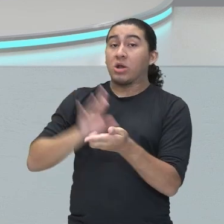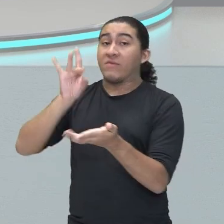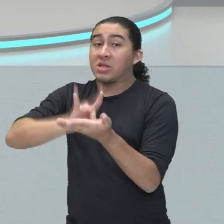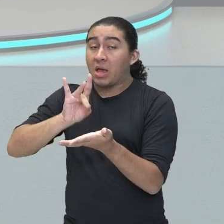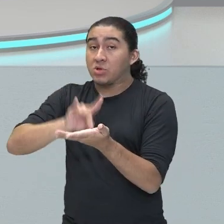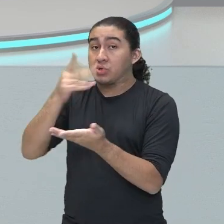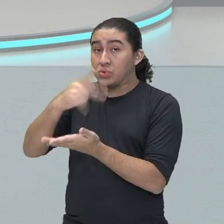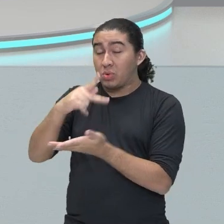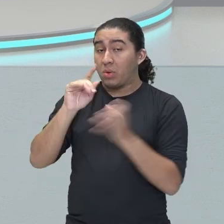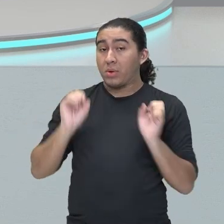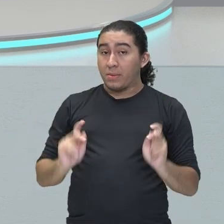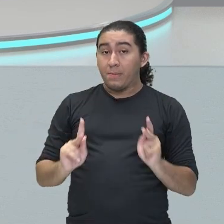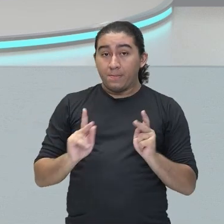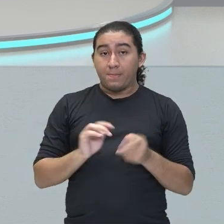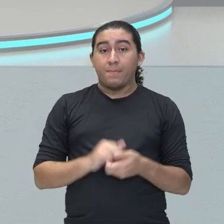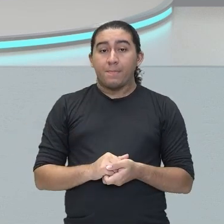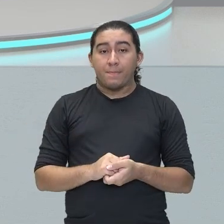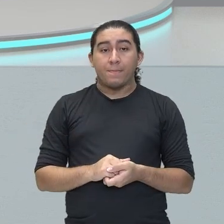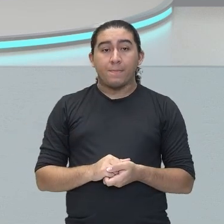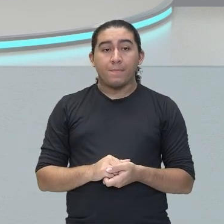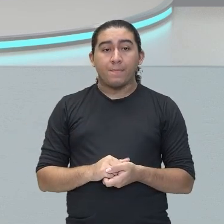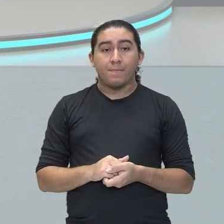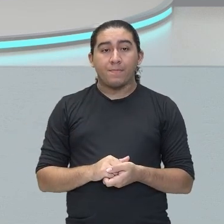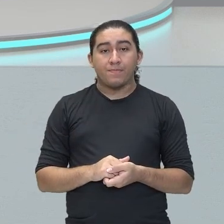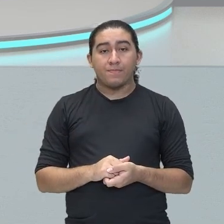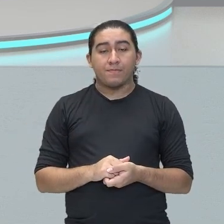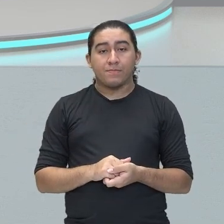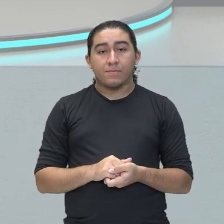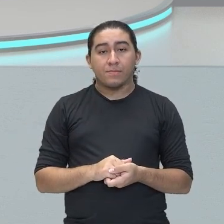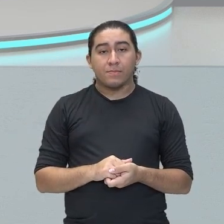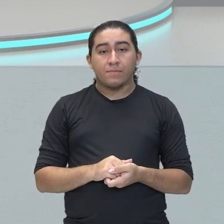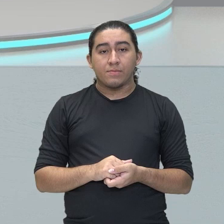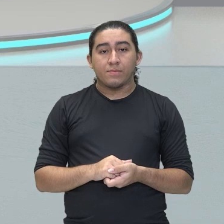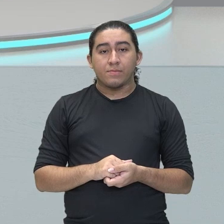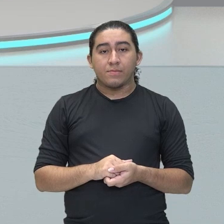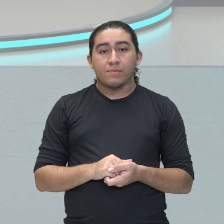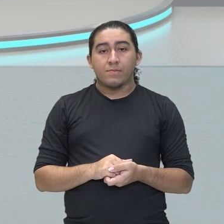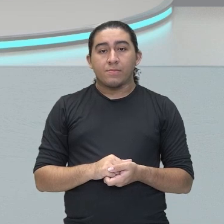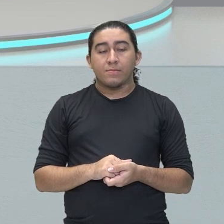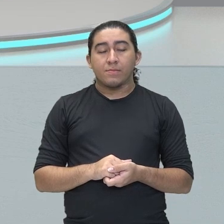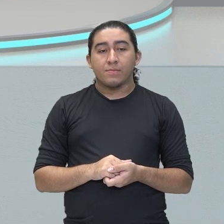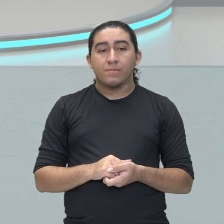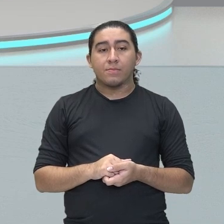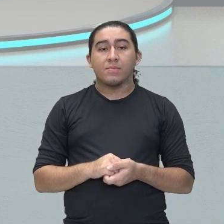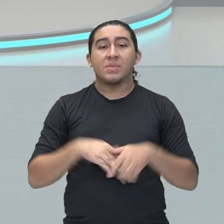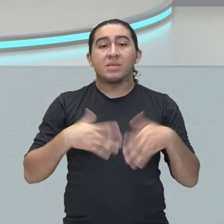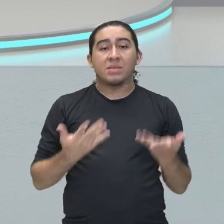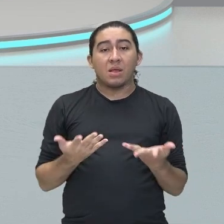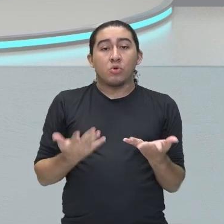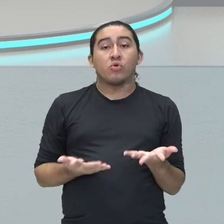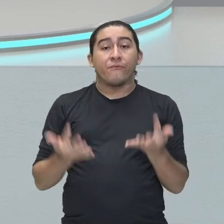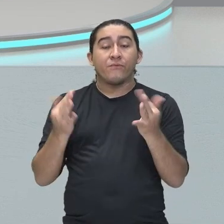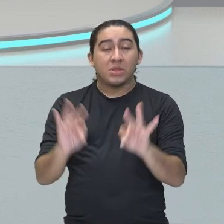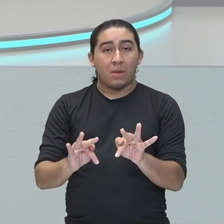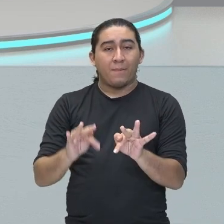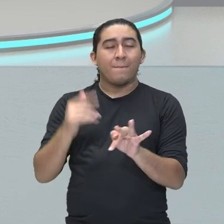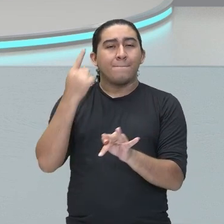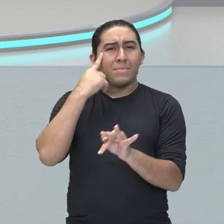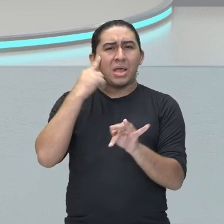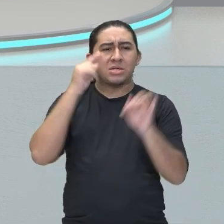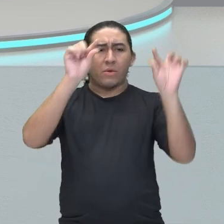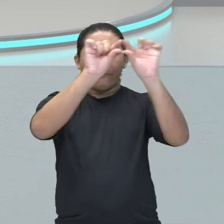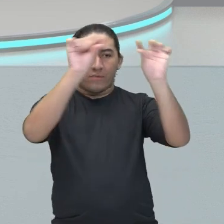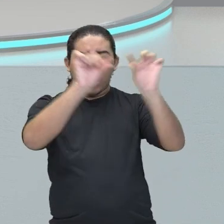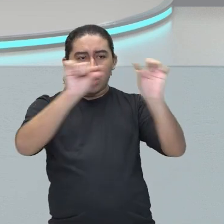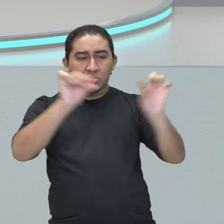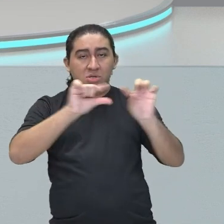a epopeia, tá bom? Então, última estrofe da proposição, tem-se nesses versos a